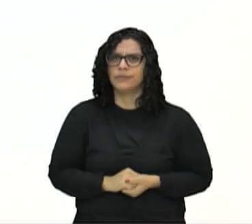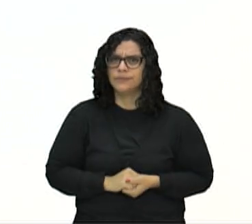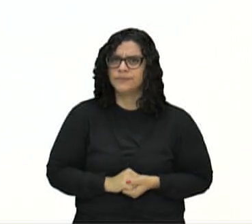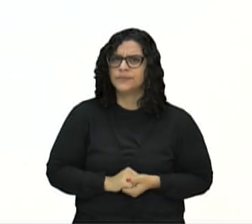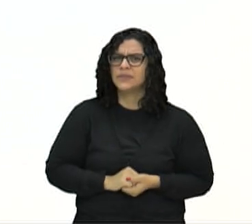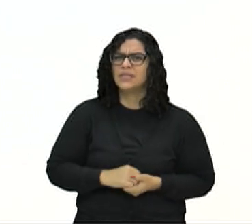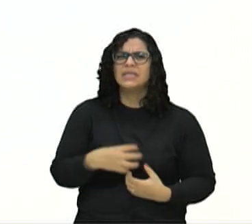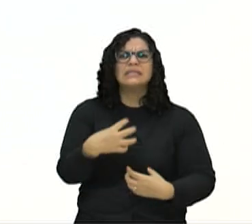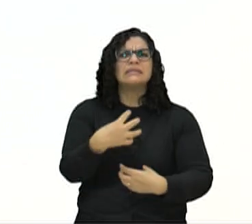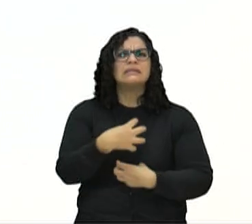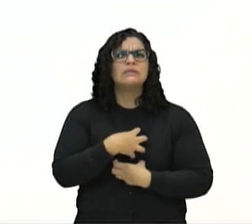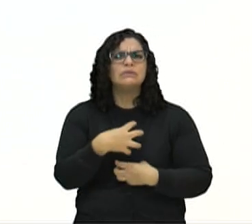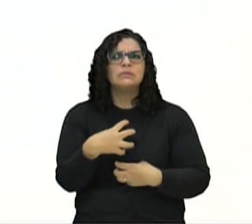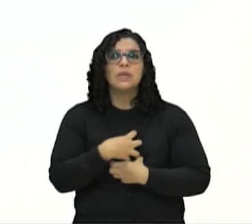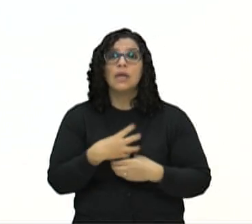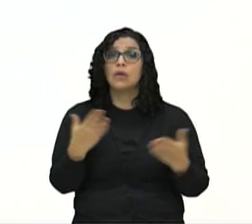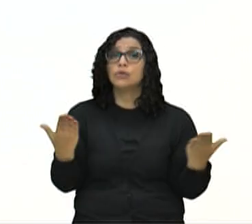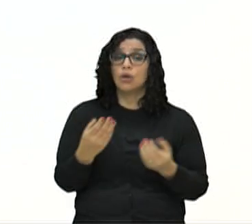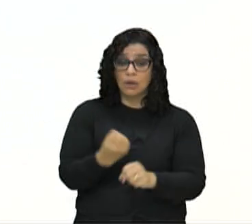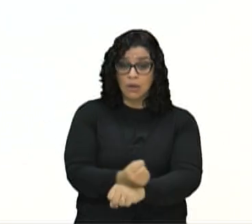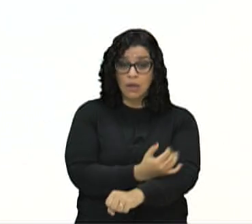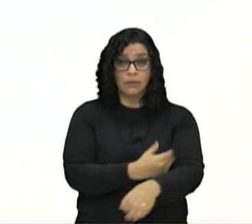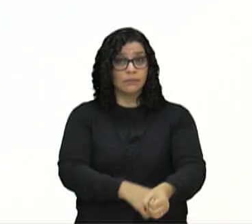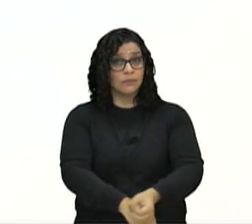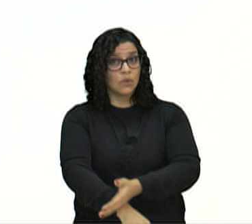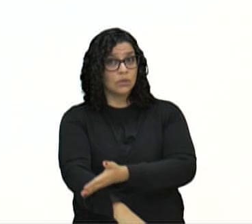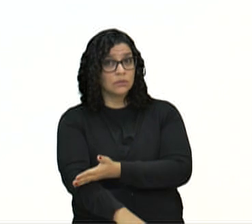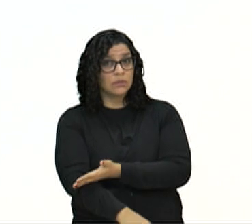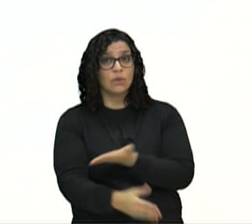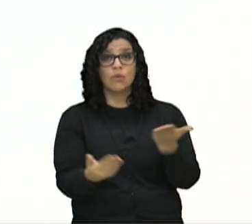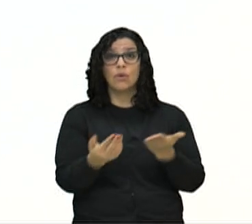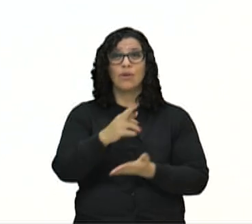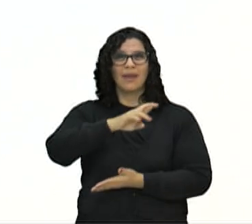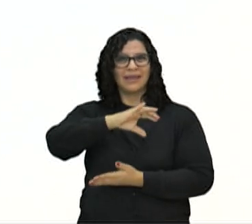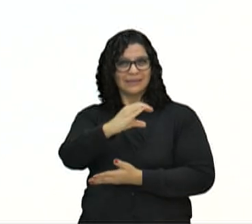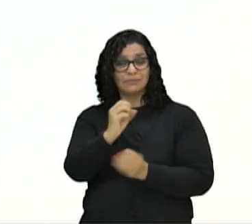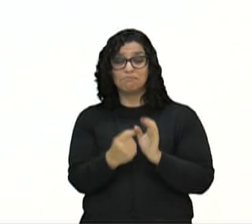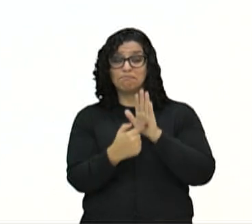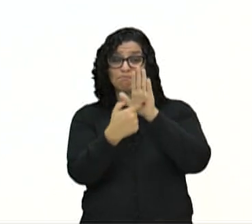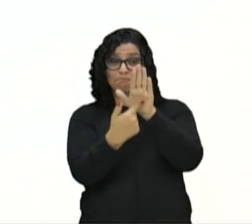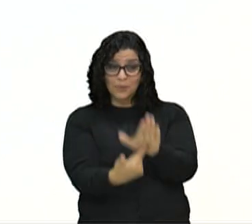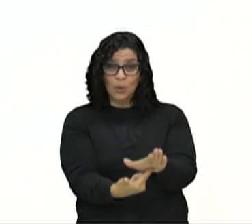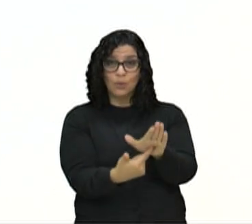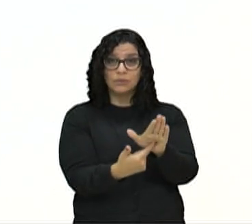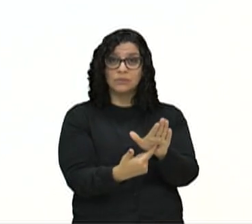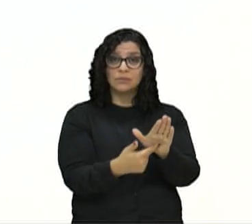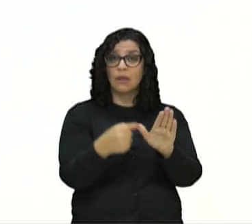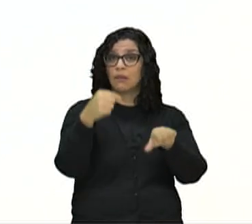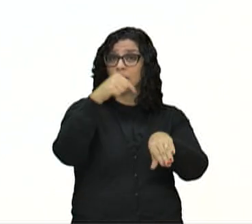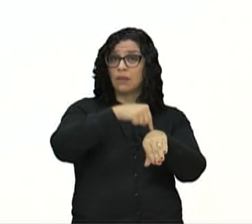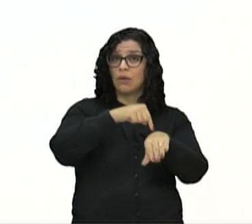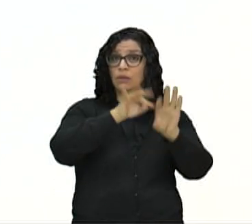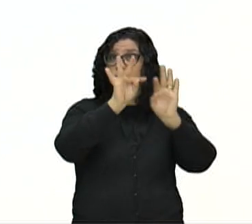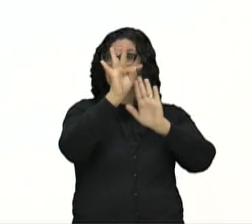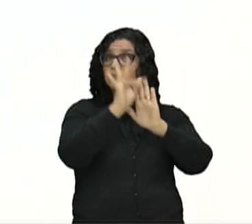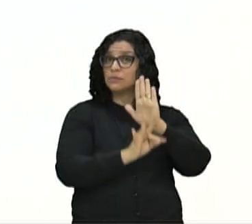Que sentimentos e emoções o narrador expressa nessa passagem?